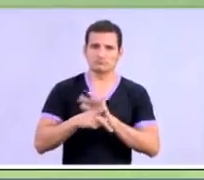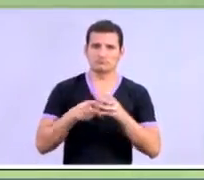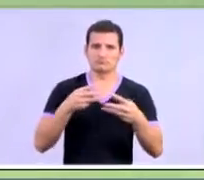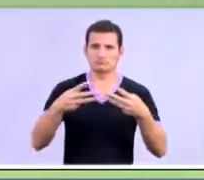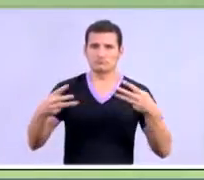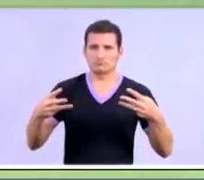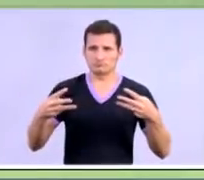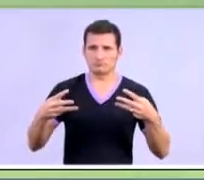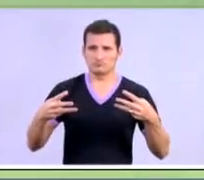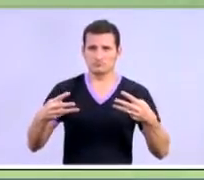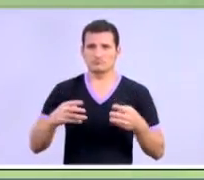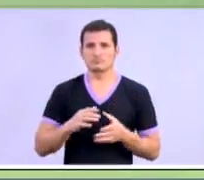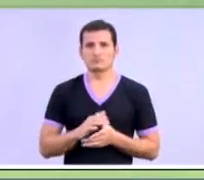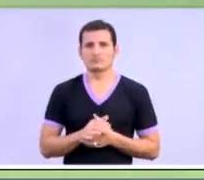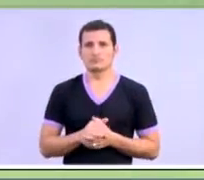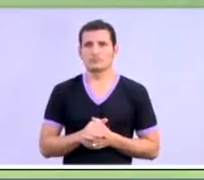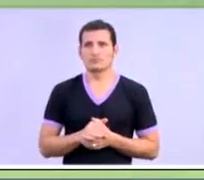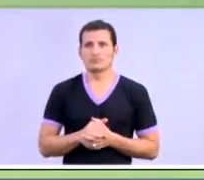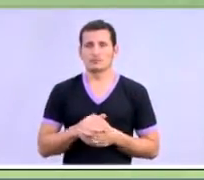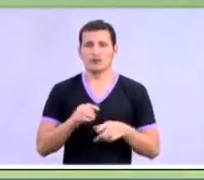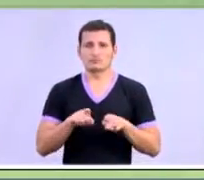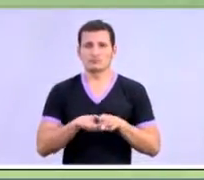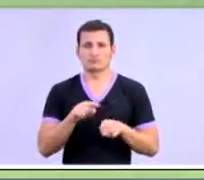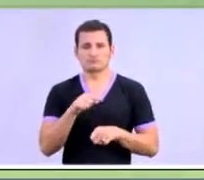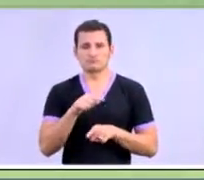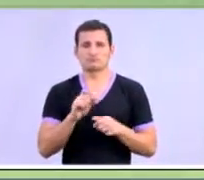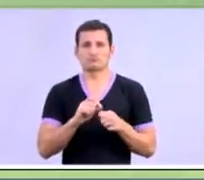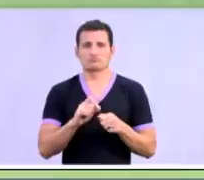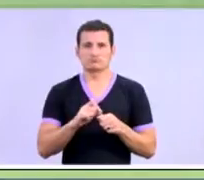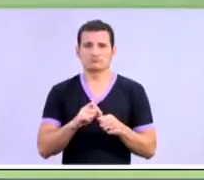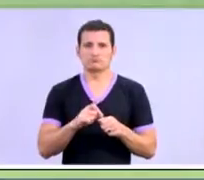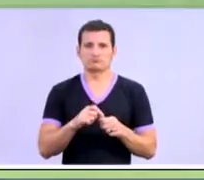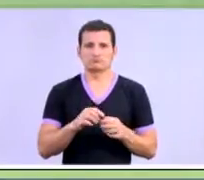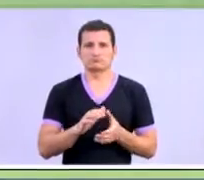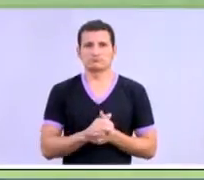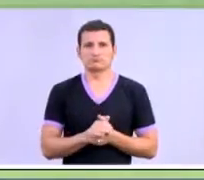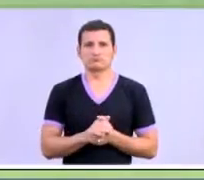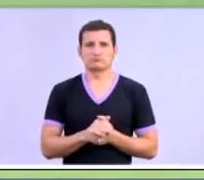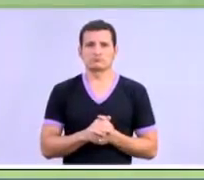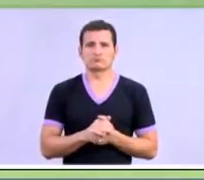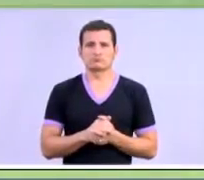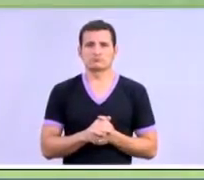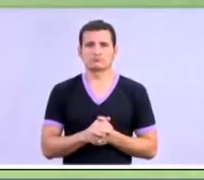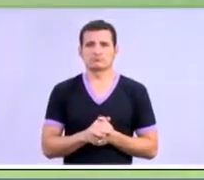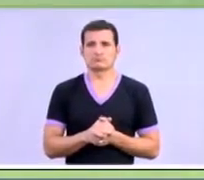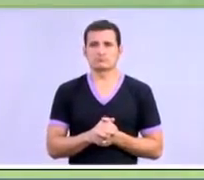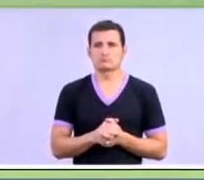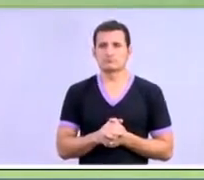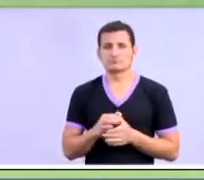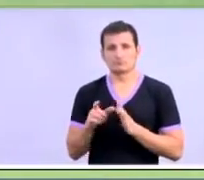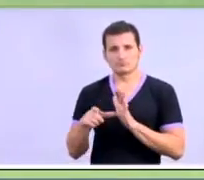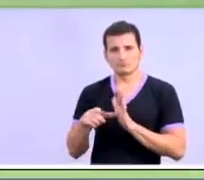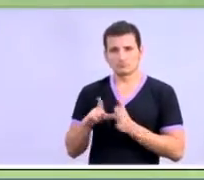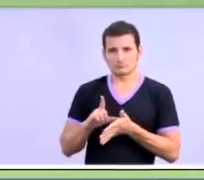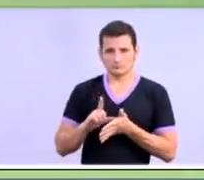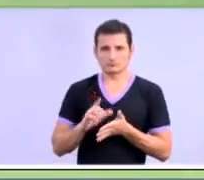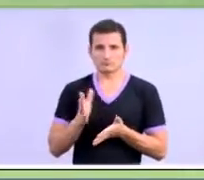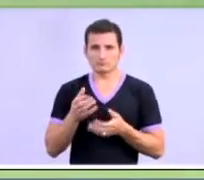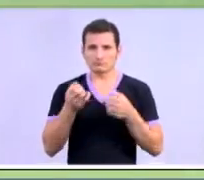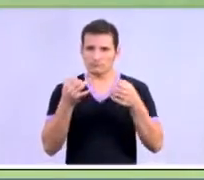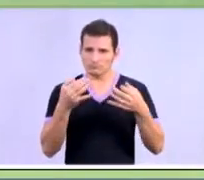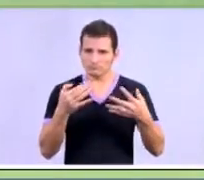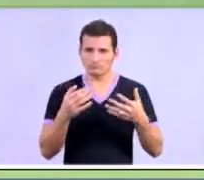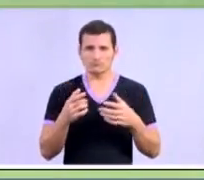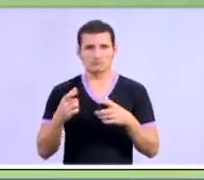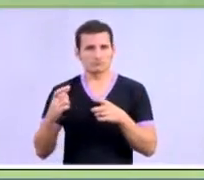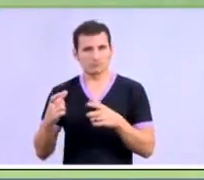também executa as funções de roteamento. Bom, nós já estamos falando aí de Antes nós falamos de endereçamento do dispositivo,